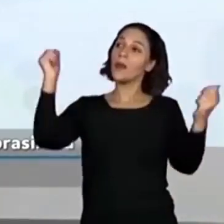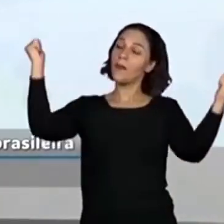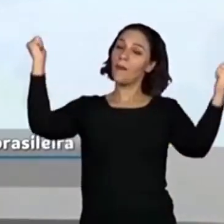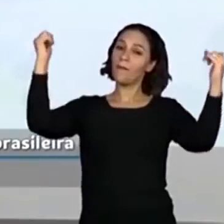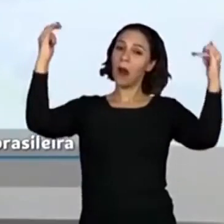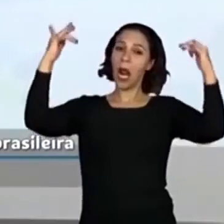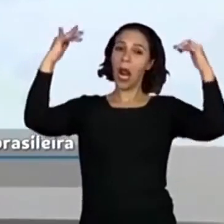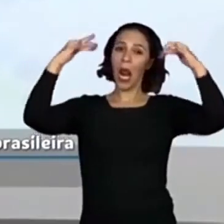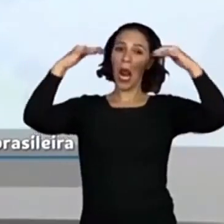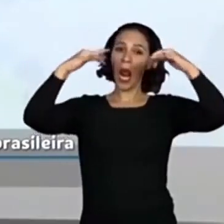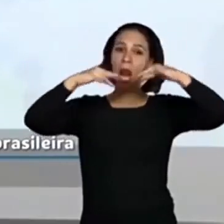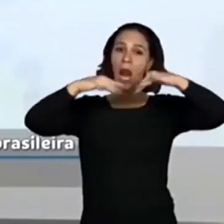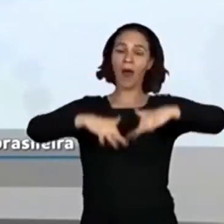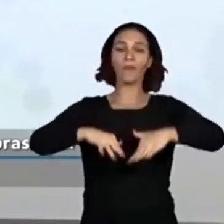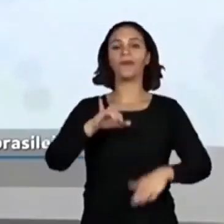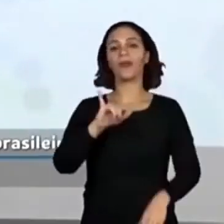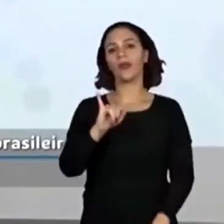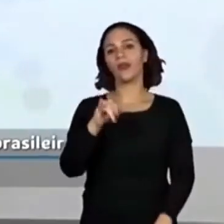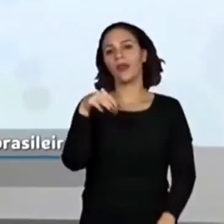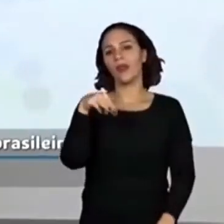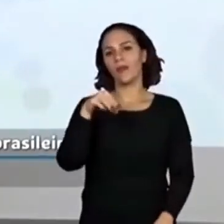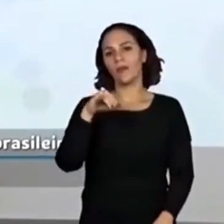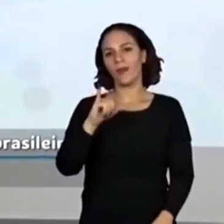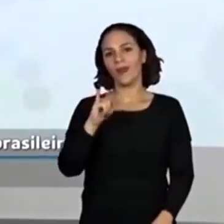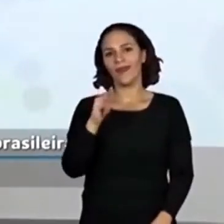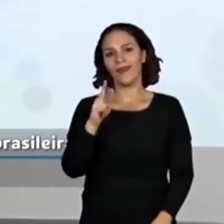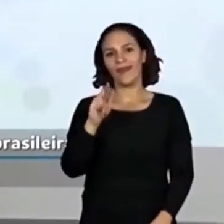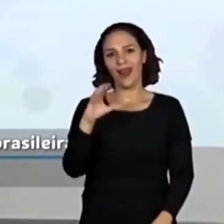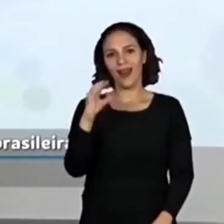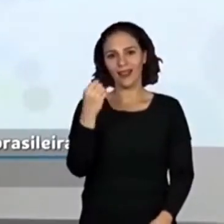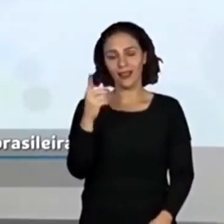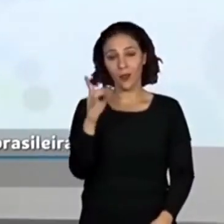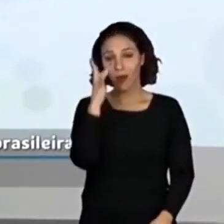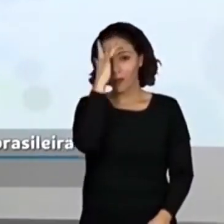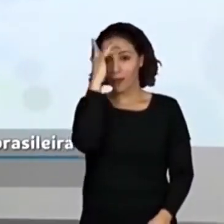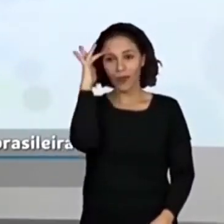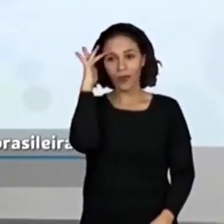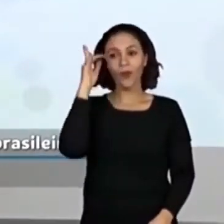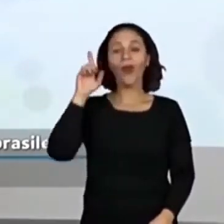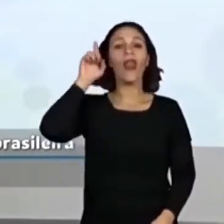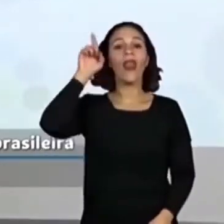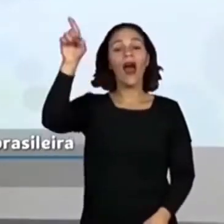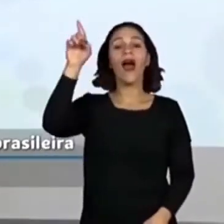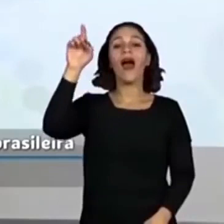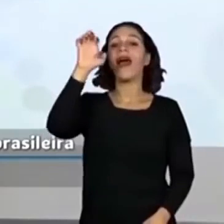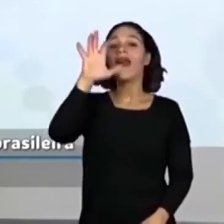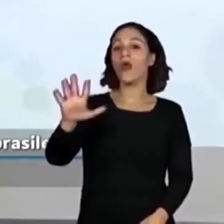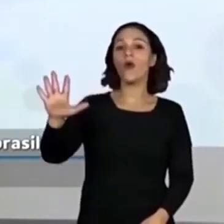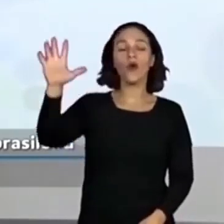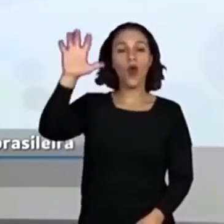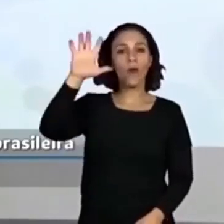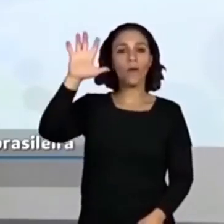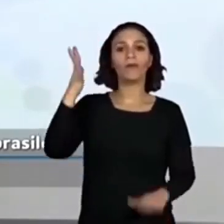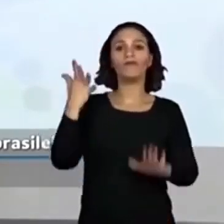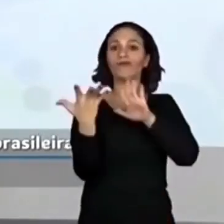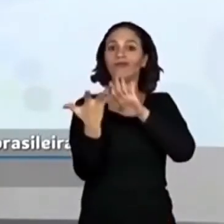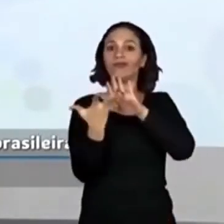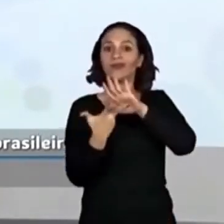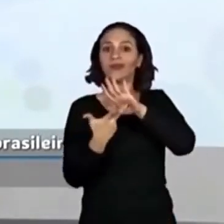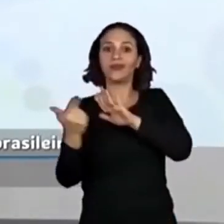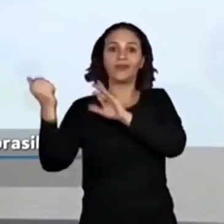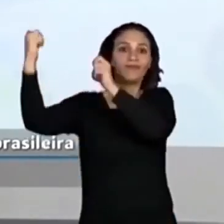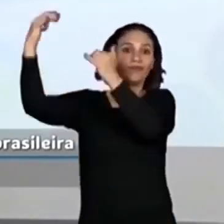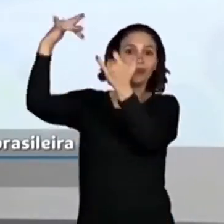imigração. Então, muitos imigrantes europeus vieram para o Brasil. Eles passaram a se interessar